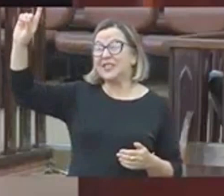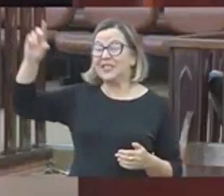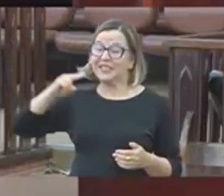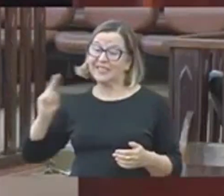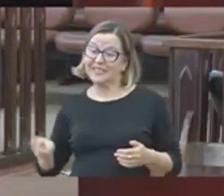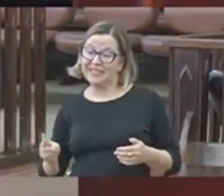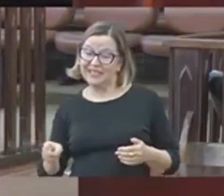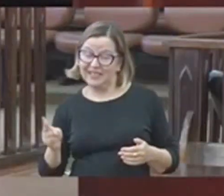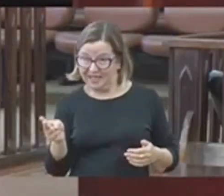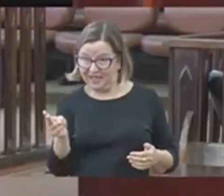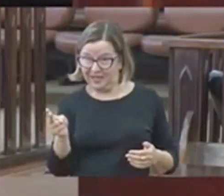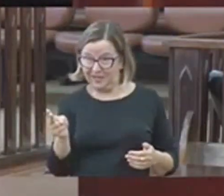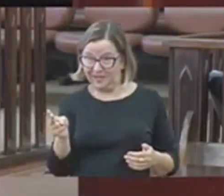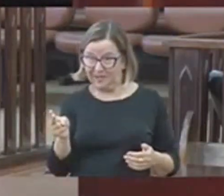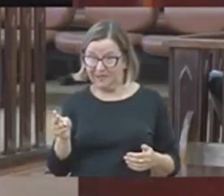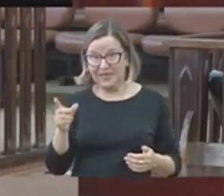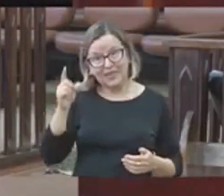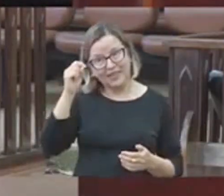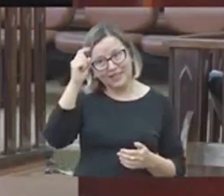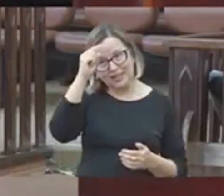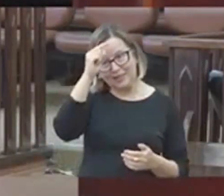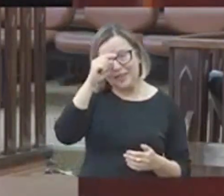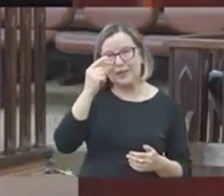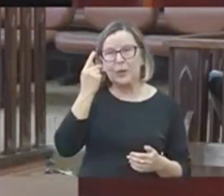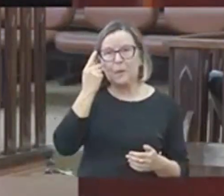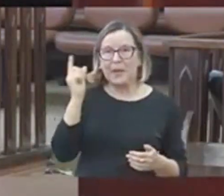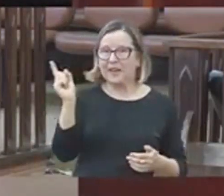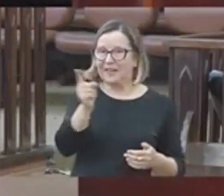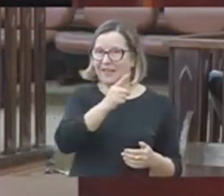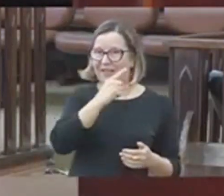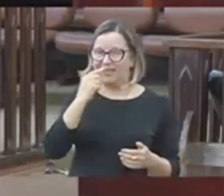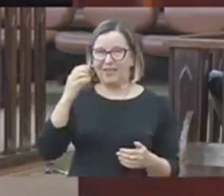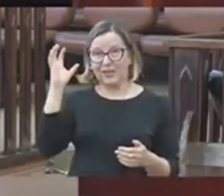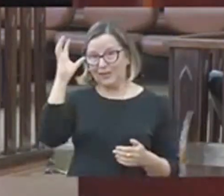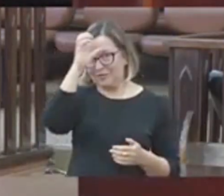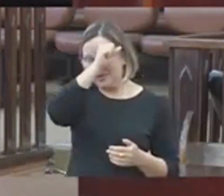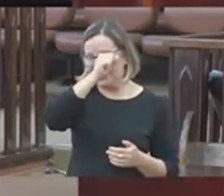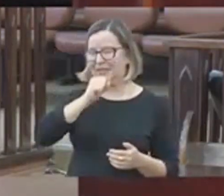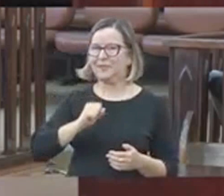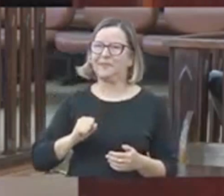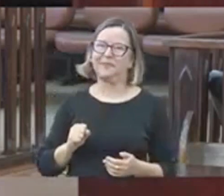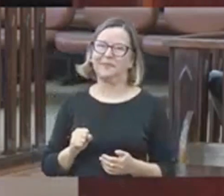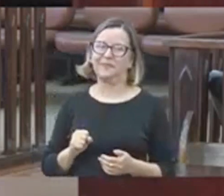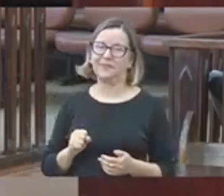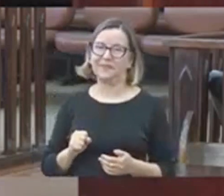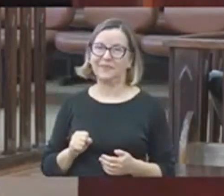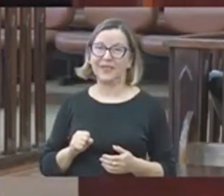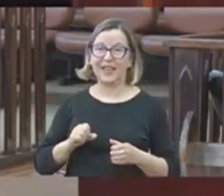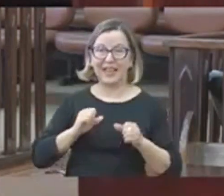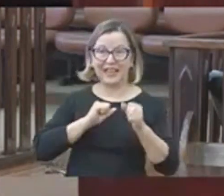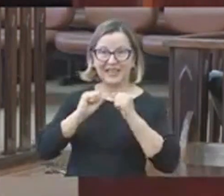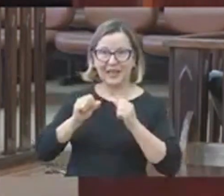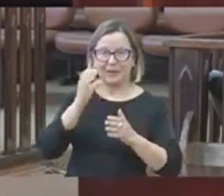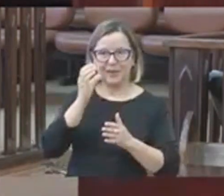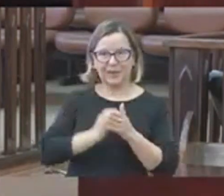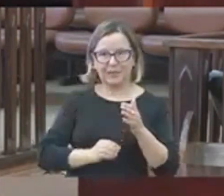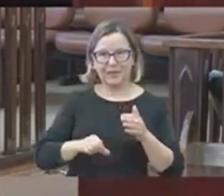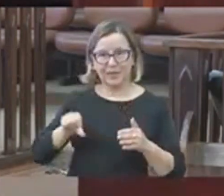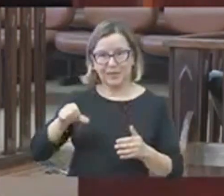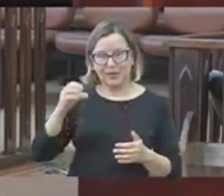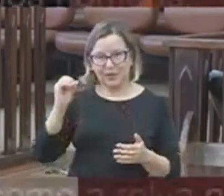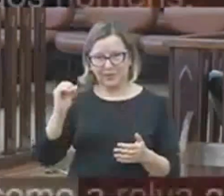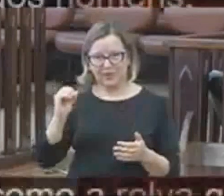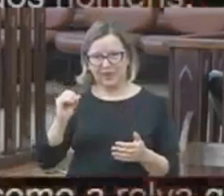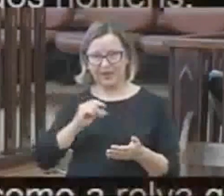intransponível para a mente humana. O texto de Salmos, capítulo 90, versículo 2, diz